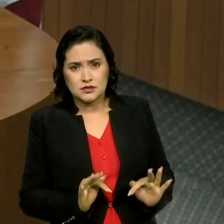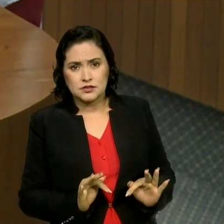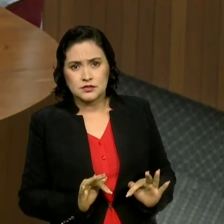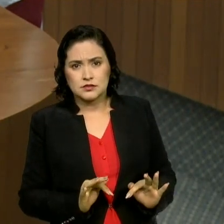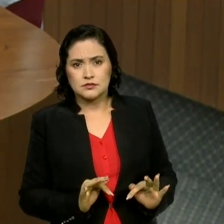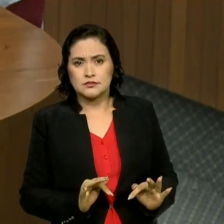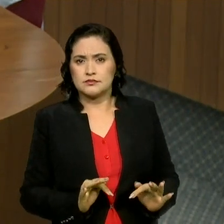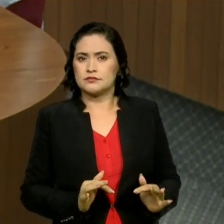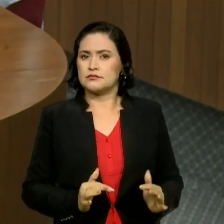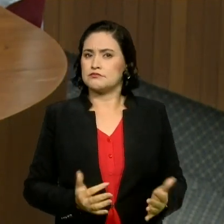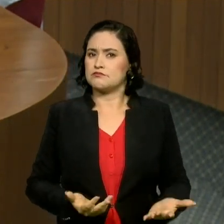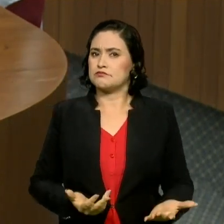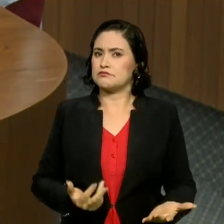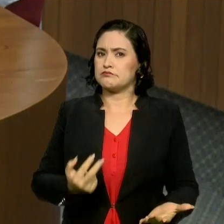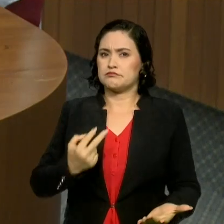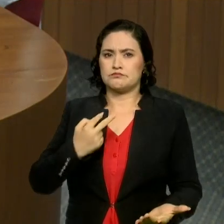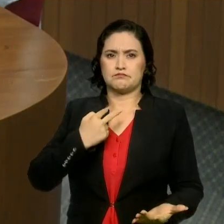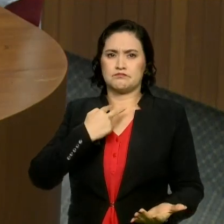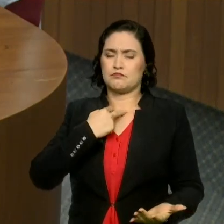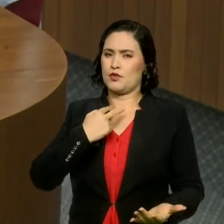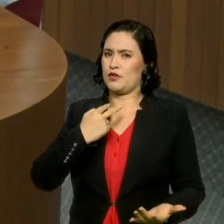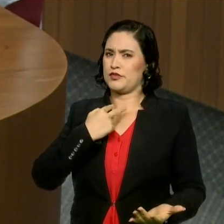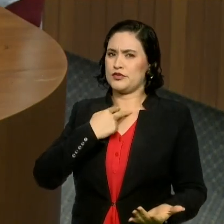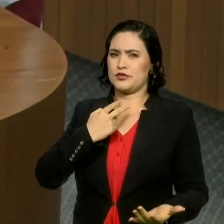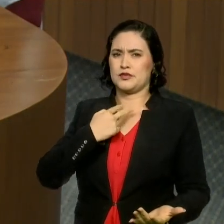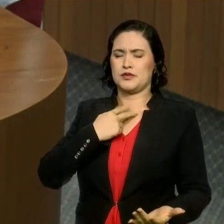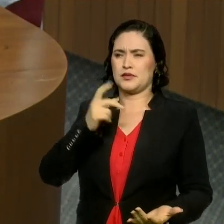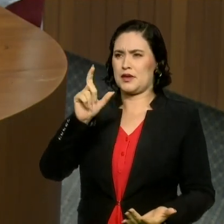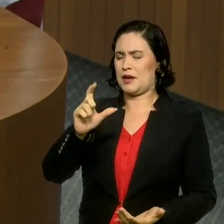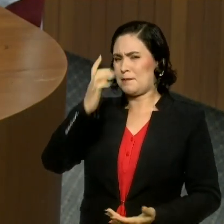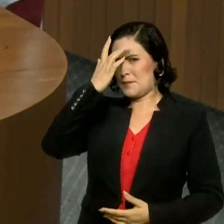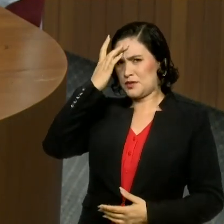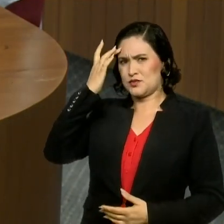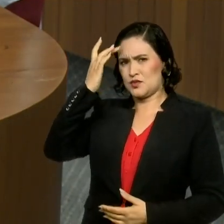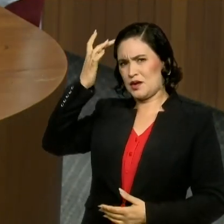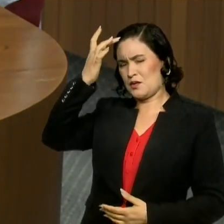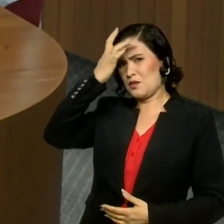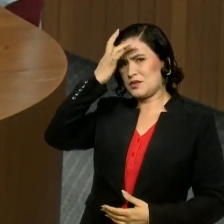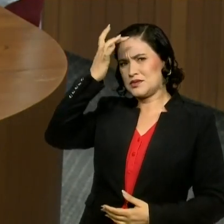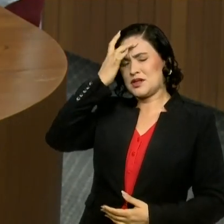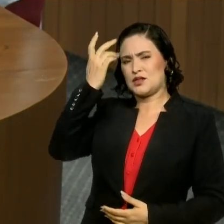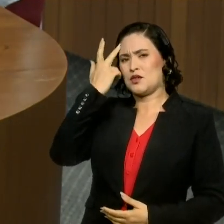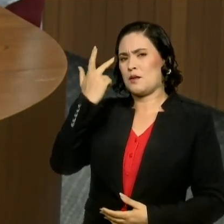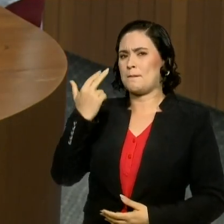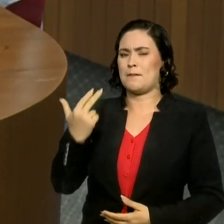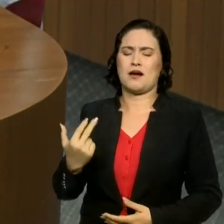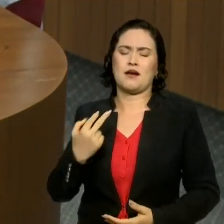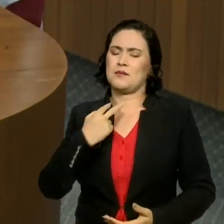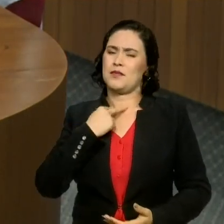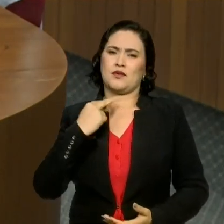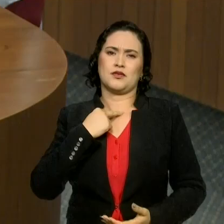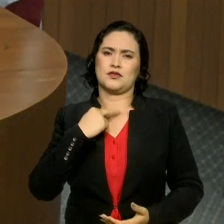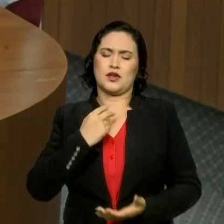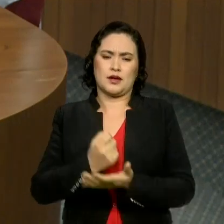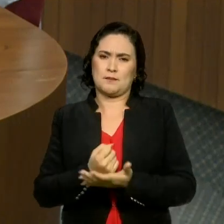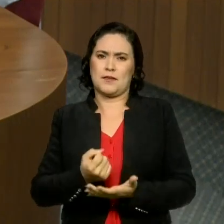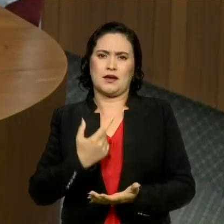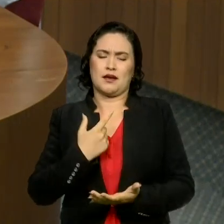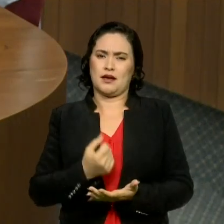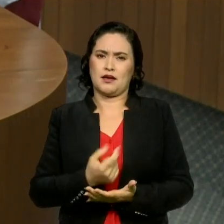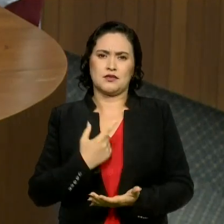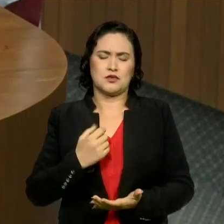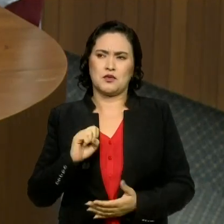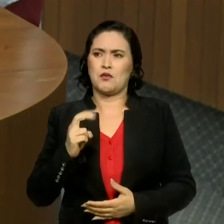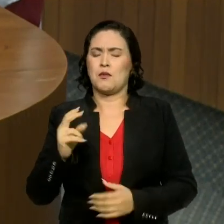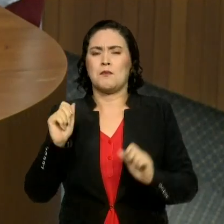não pode ser de alguém que está no seu normal. Não pode ser de alguém que está medicado ou que tenha condições de conviver